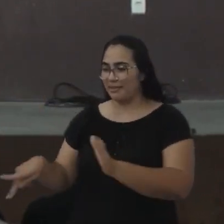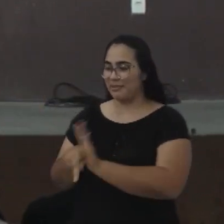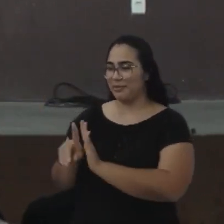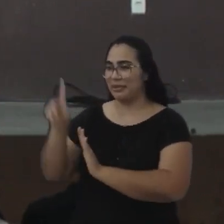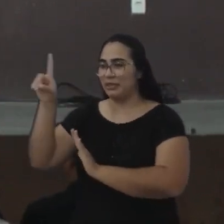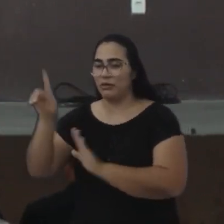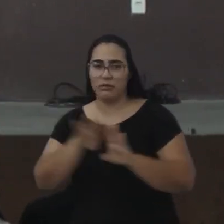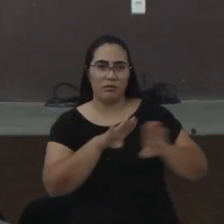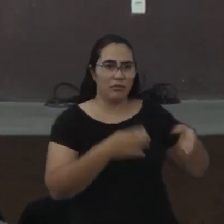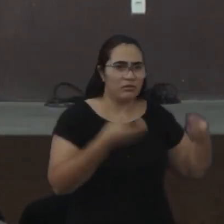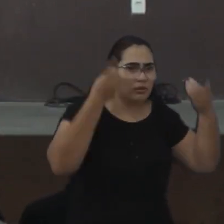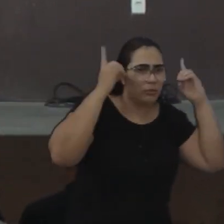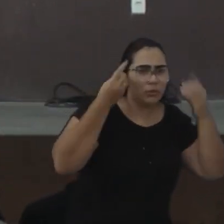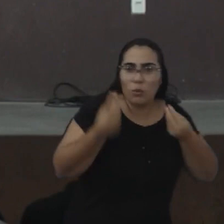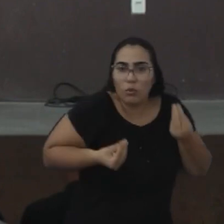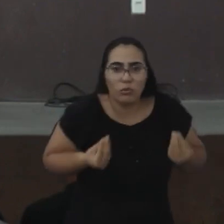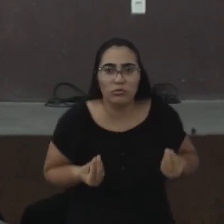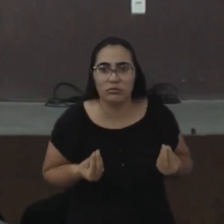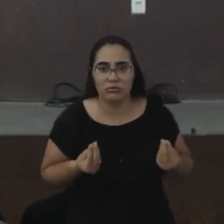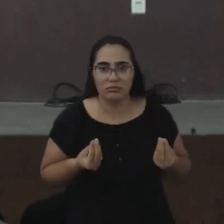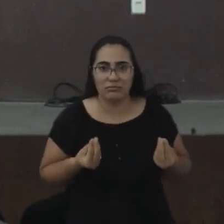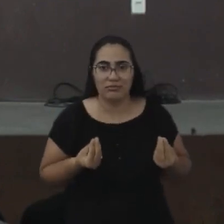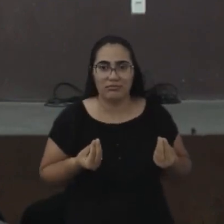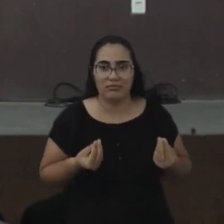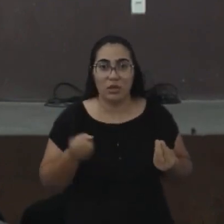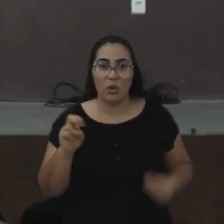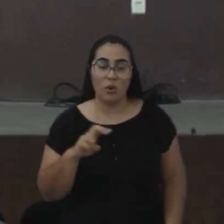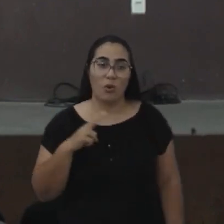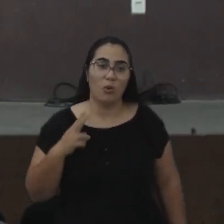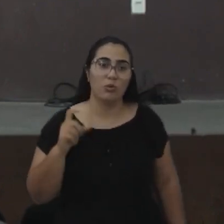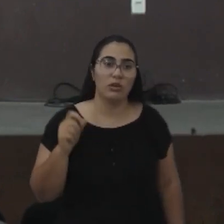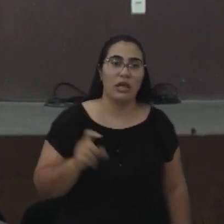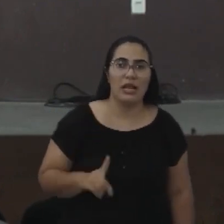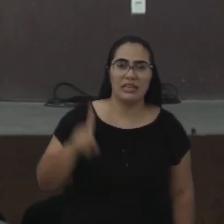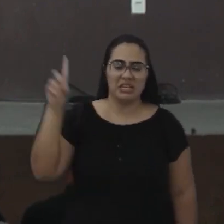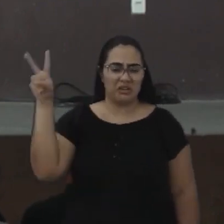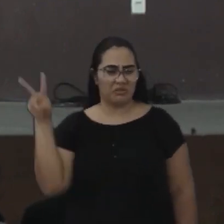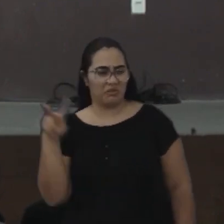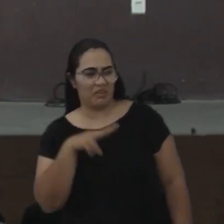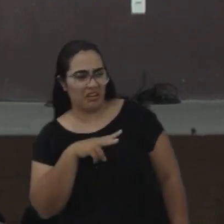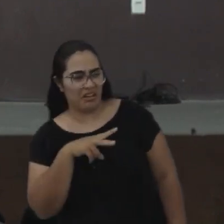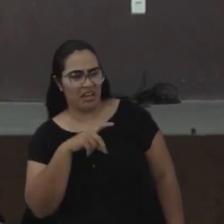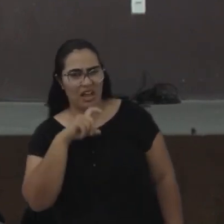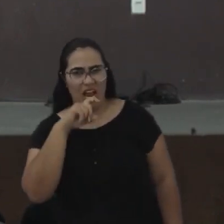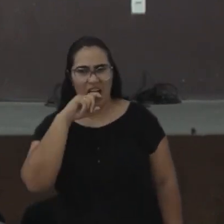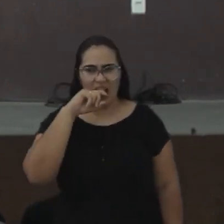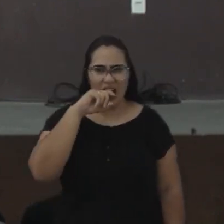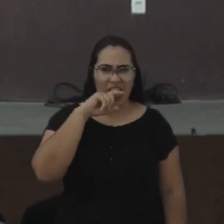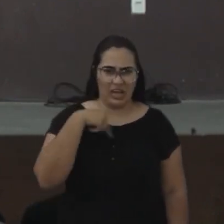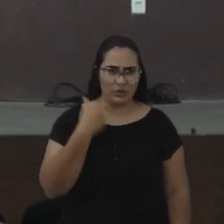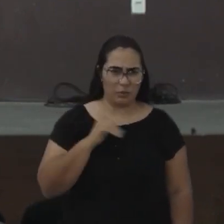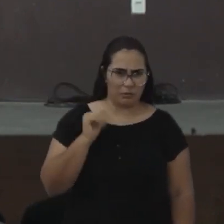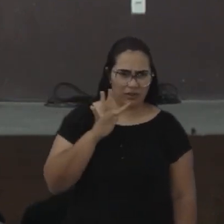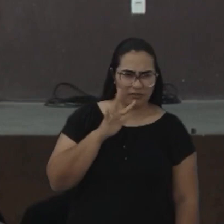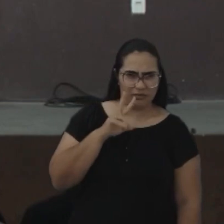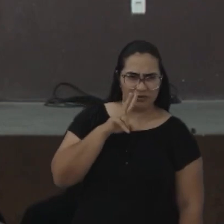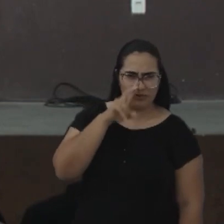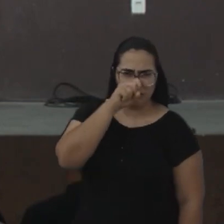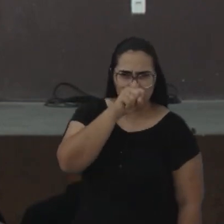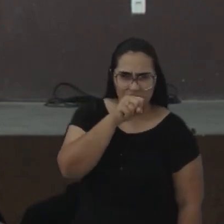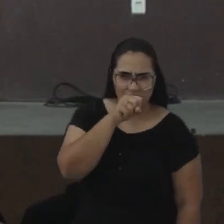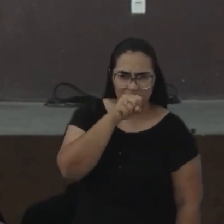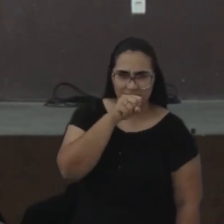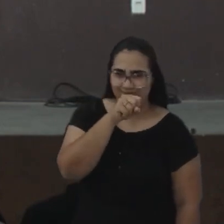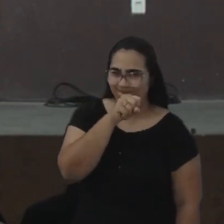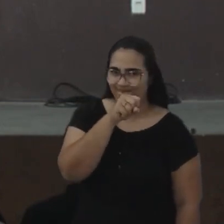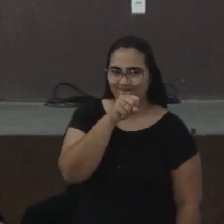dos demônios. Ou provocaremos ciúmes no Senhor? Somos por acaso mais fortes do que Ele?